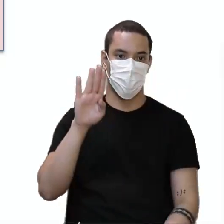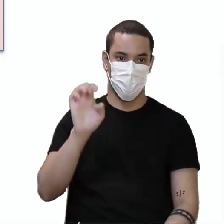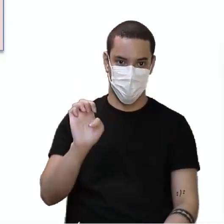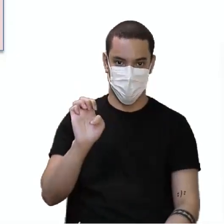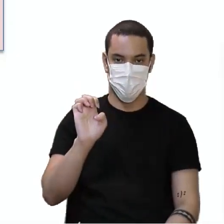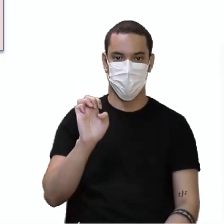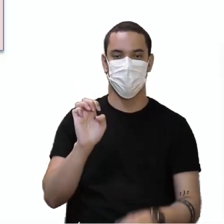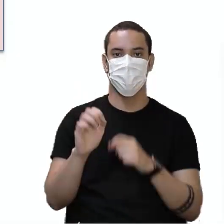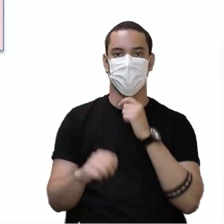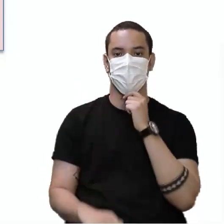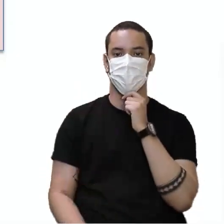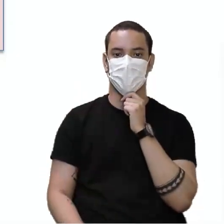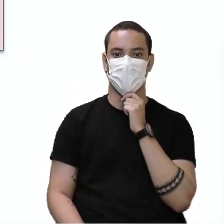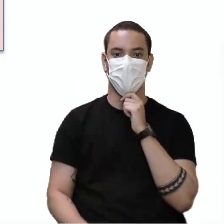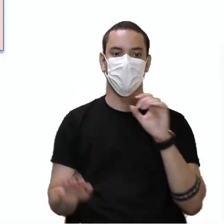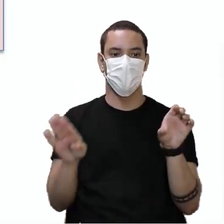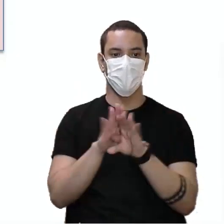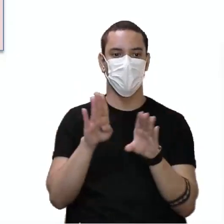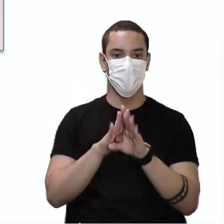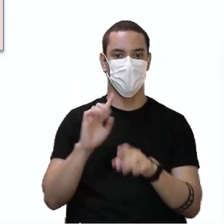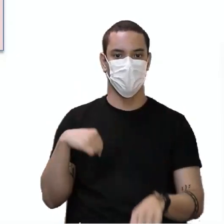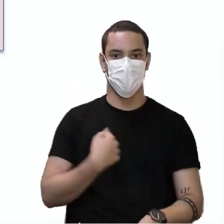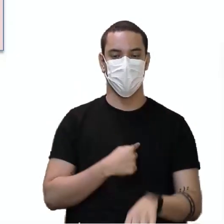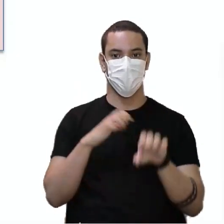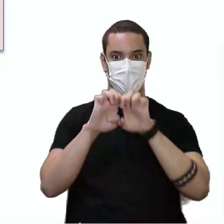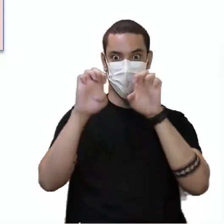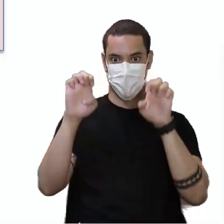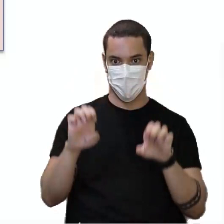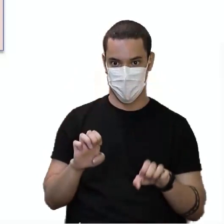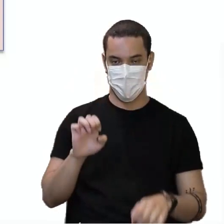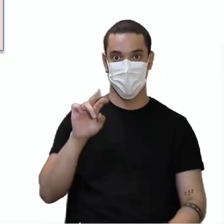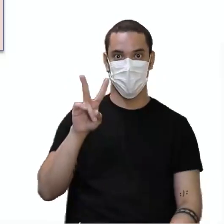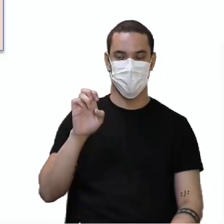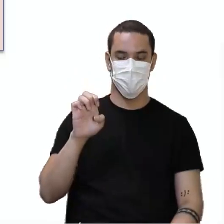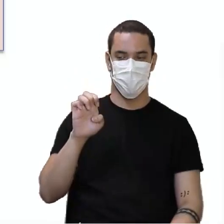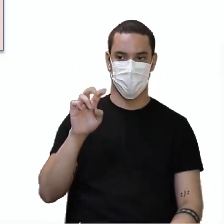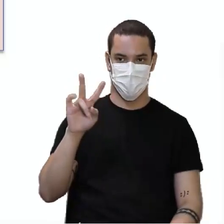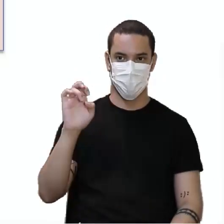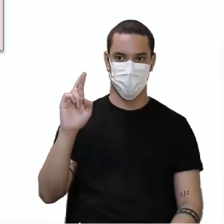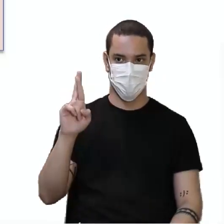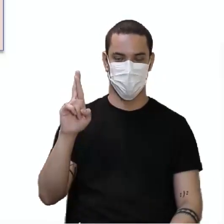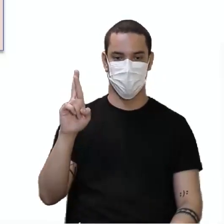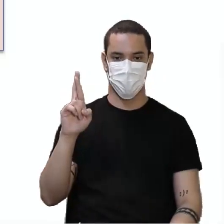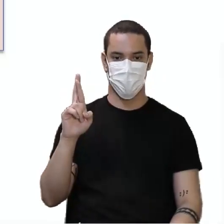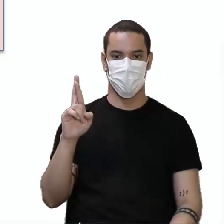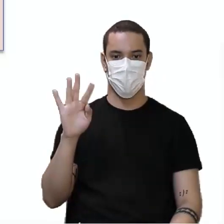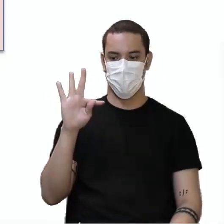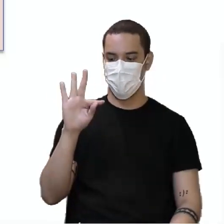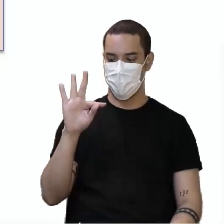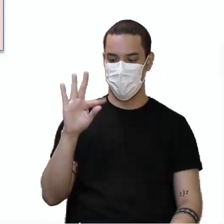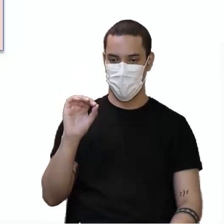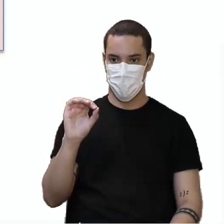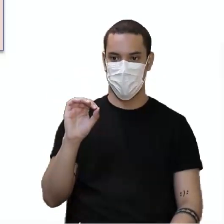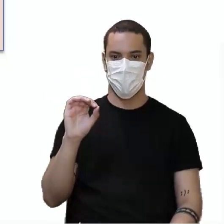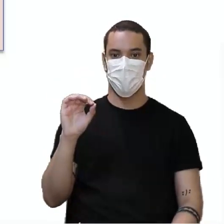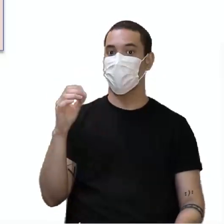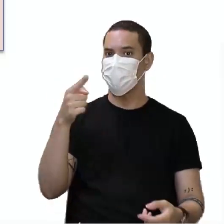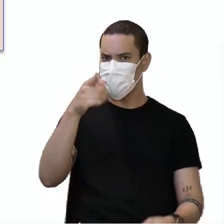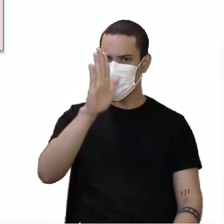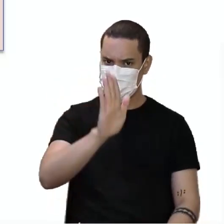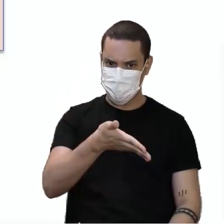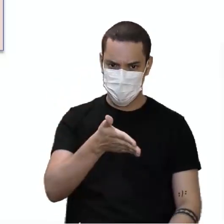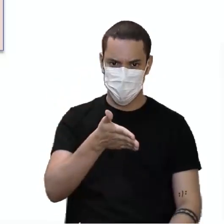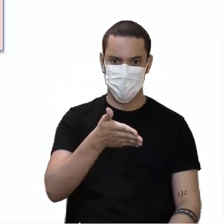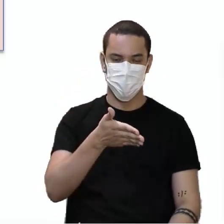fica been. E aí nós temos a estrutura have you ever been to? Ou seja, você